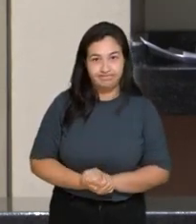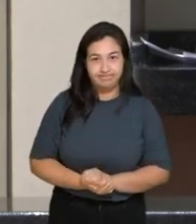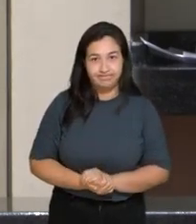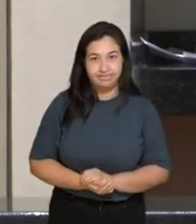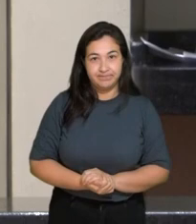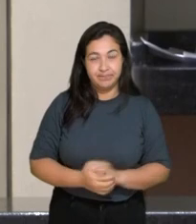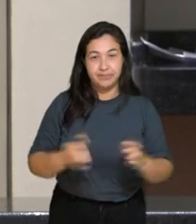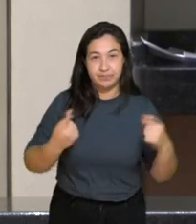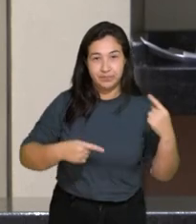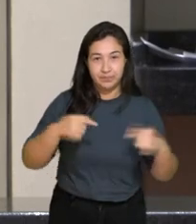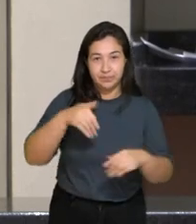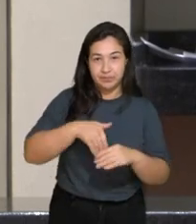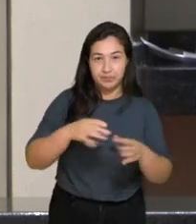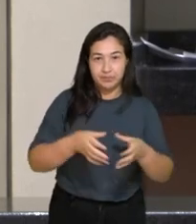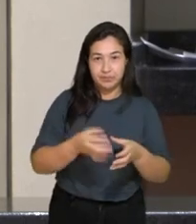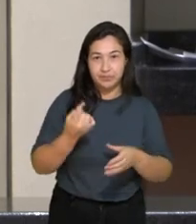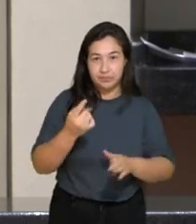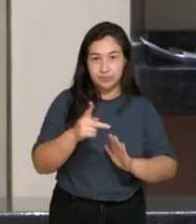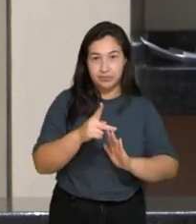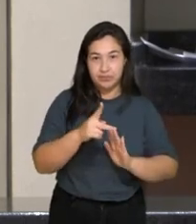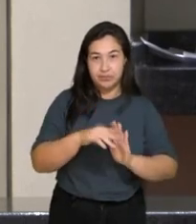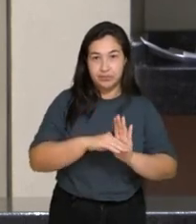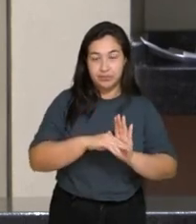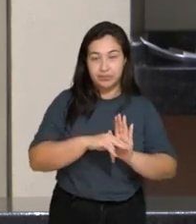Discussão e votação em turno único da mensagem de veto